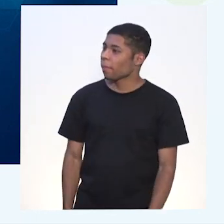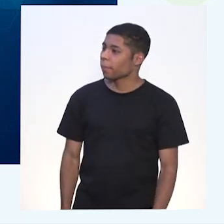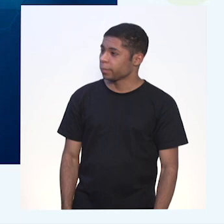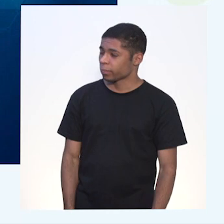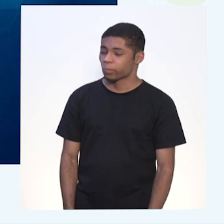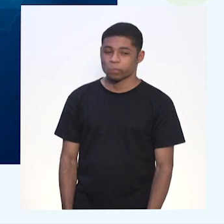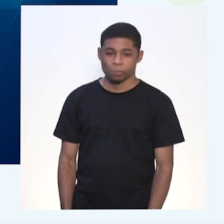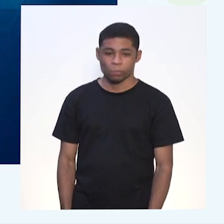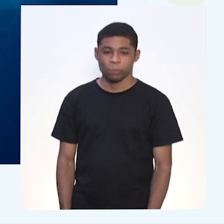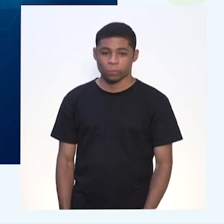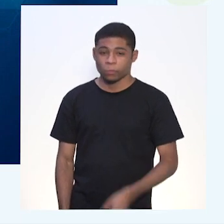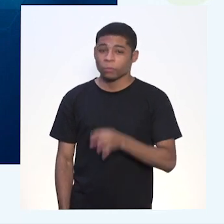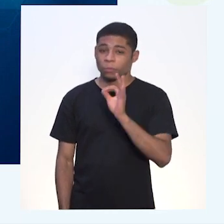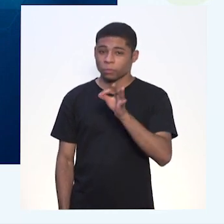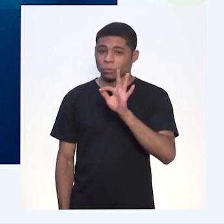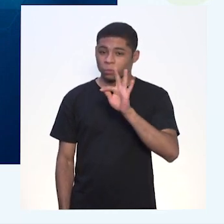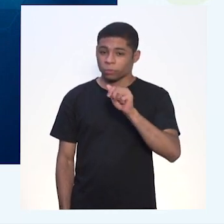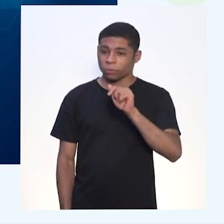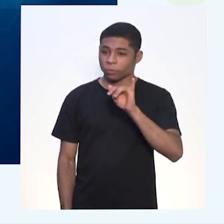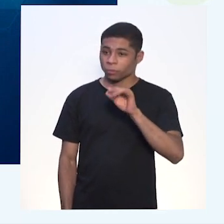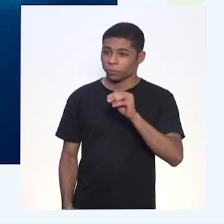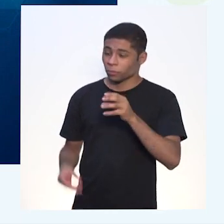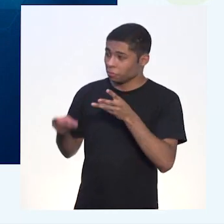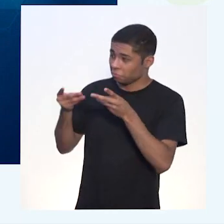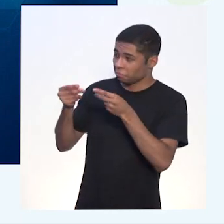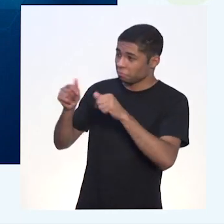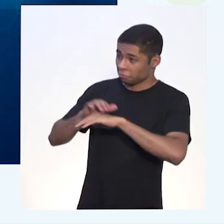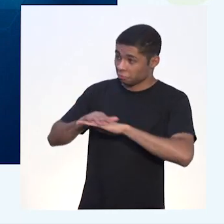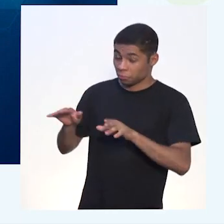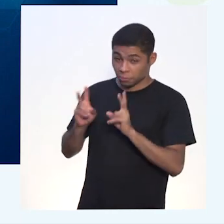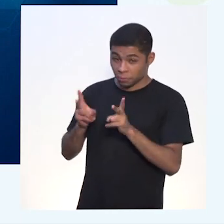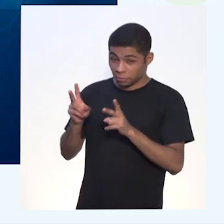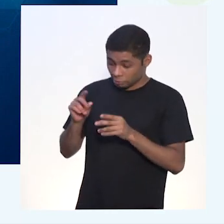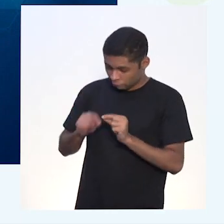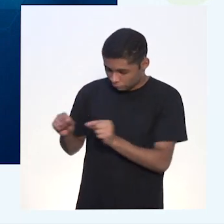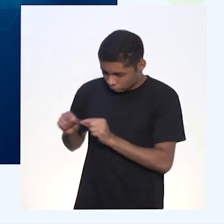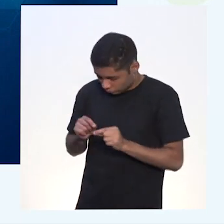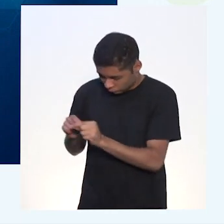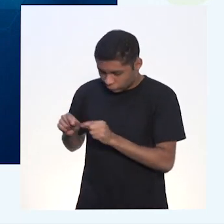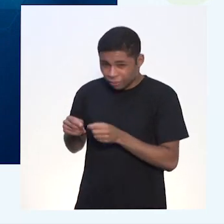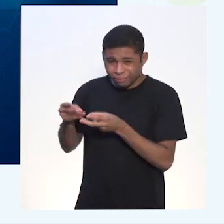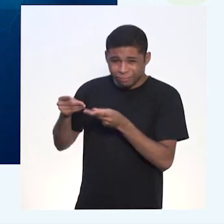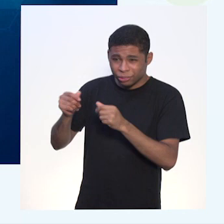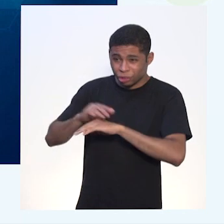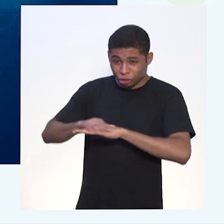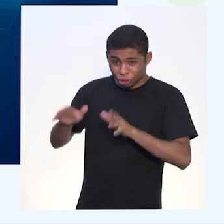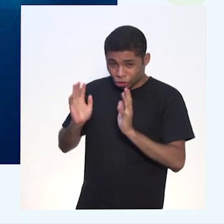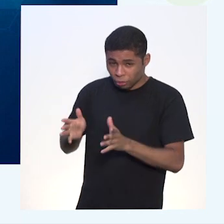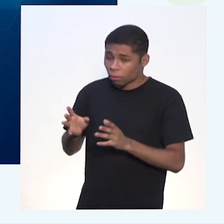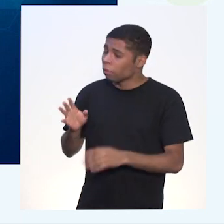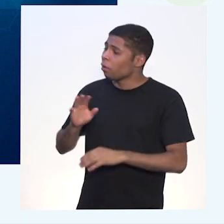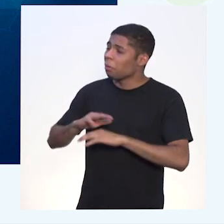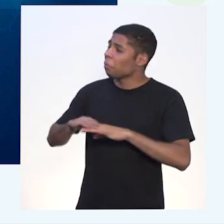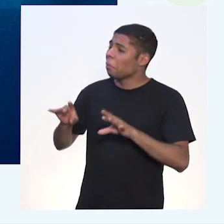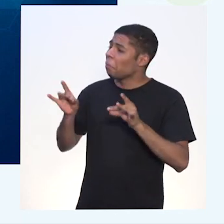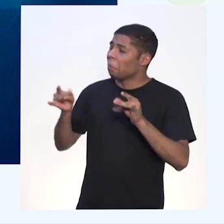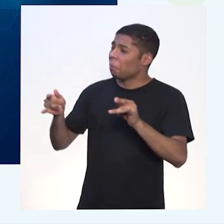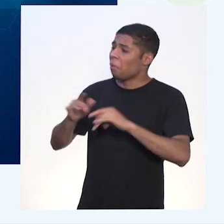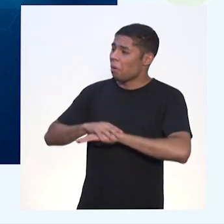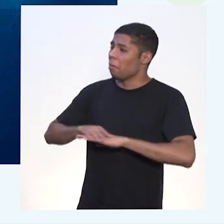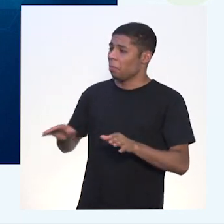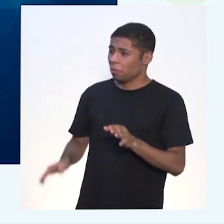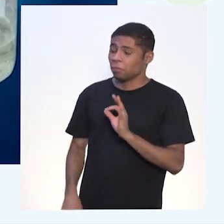Então, é exatamente isso, Fábio. Se a gente observar, a parte que estava triturada, metade do comprimido triturado, ele já foi totalmente